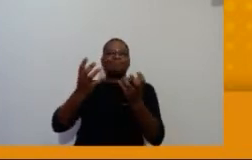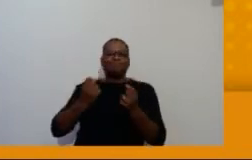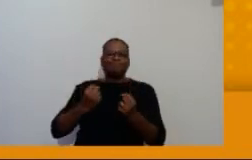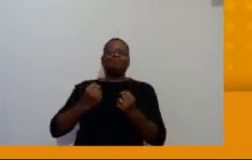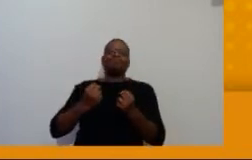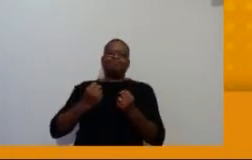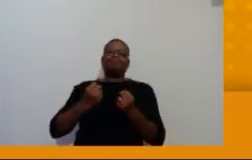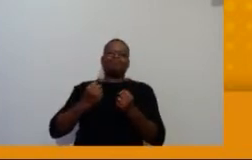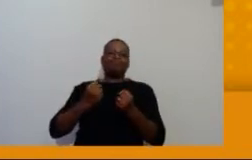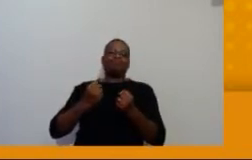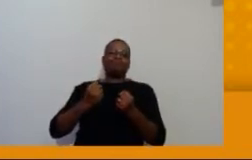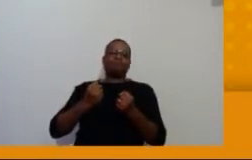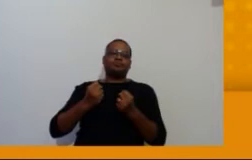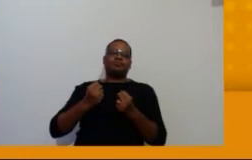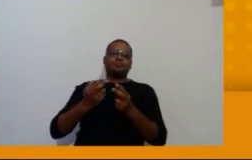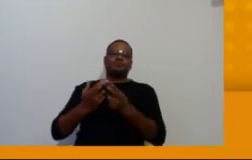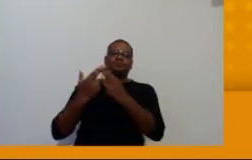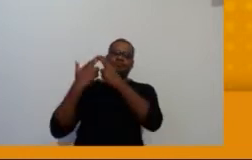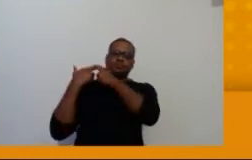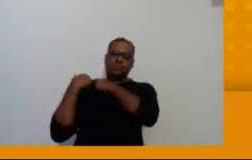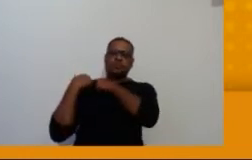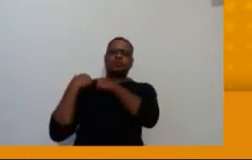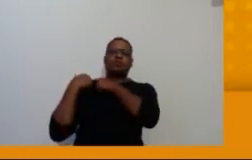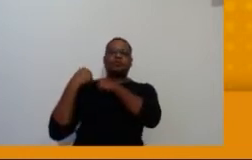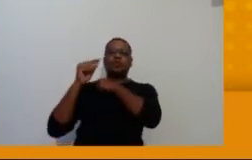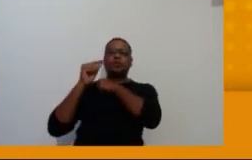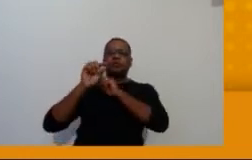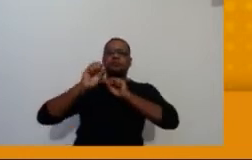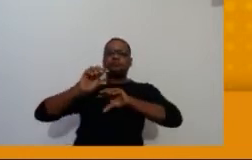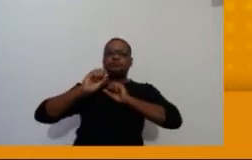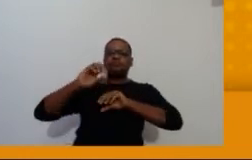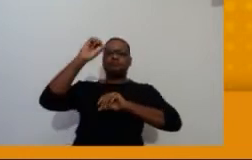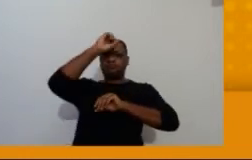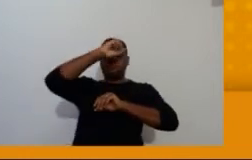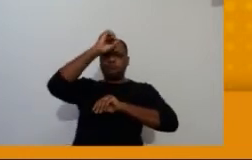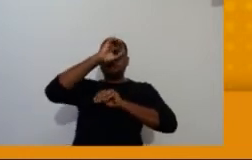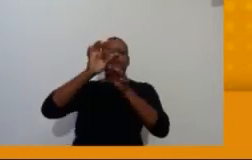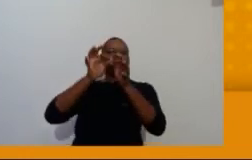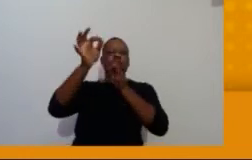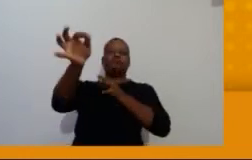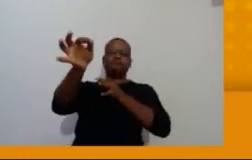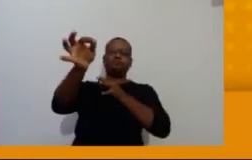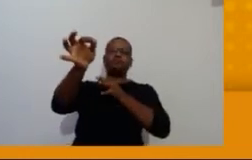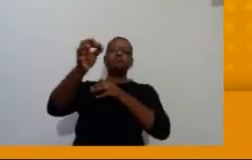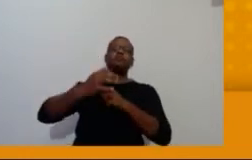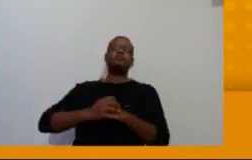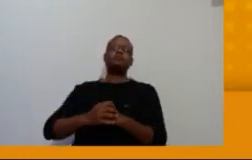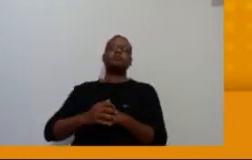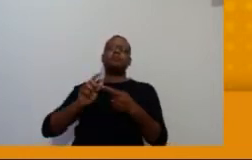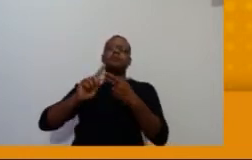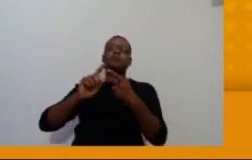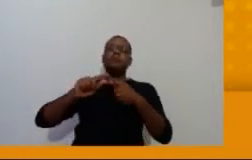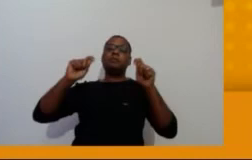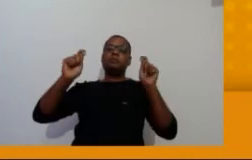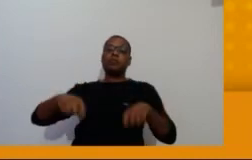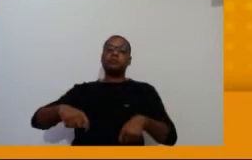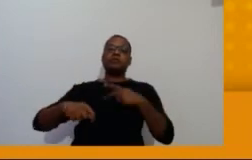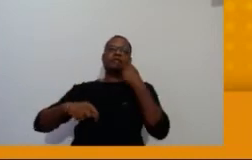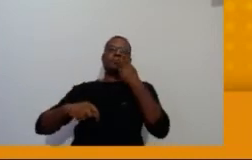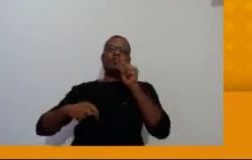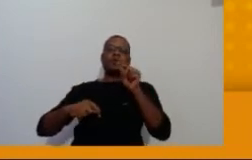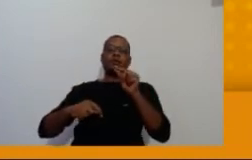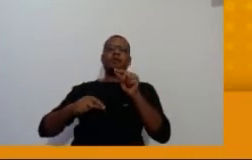da aprendizagem à distância, né? E podemos dizer que temos uma aceitação